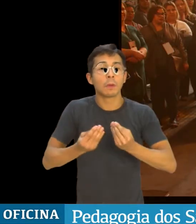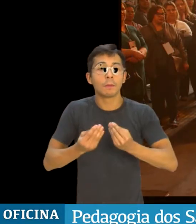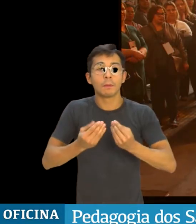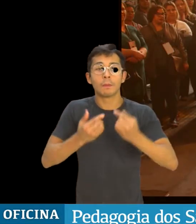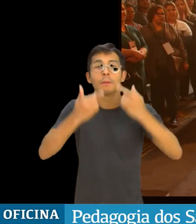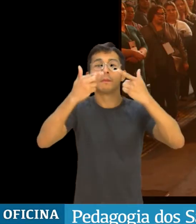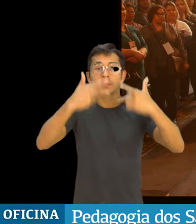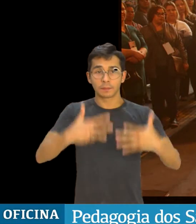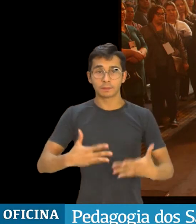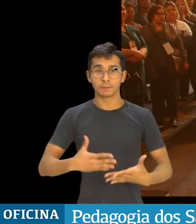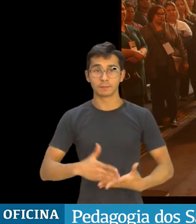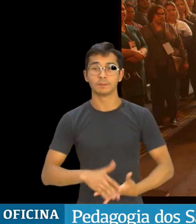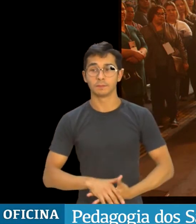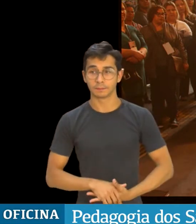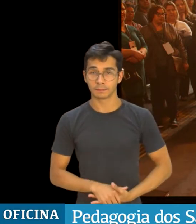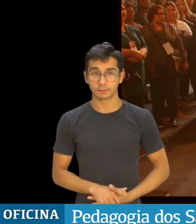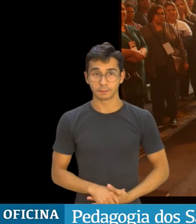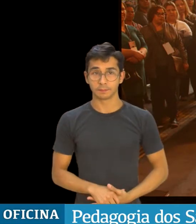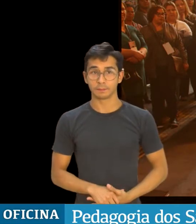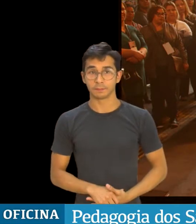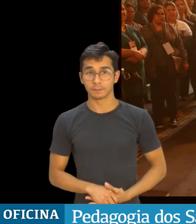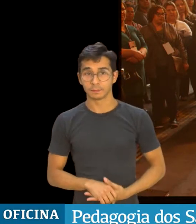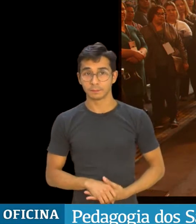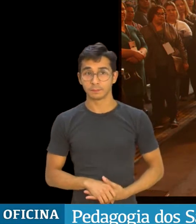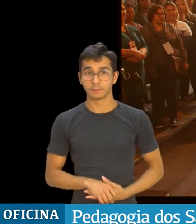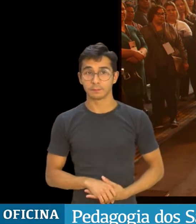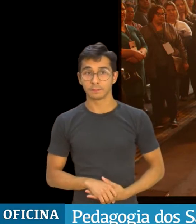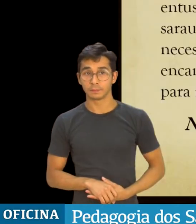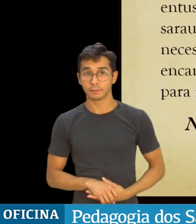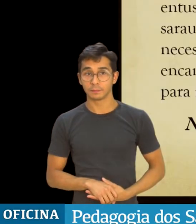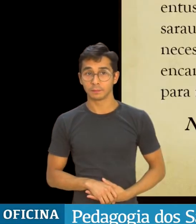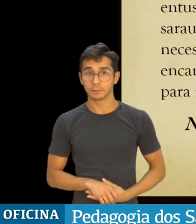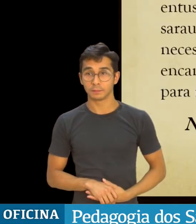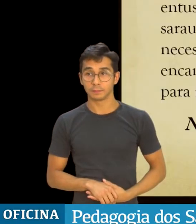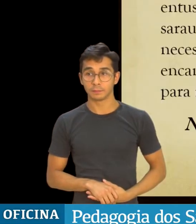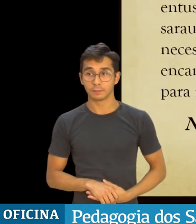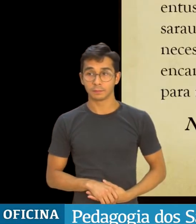primeiros pontos para fazer esse sarau dentro da sala de aula.